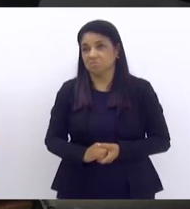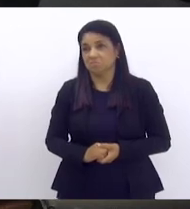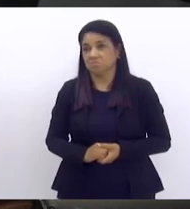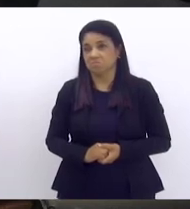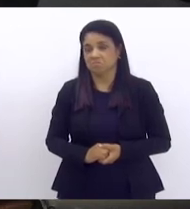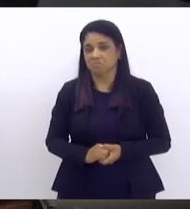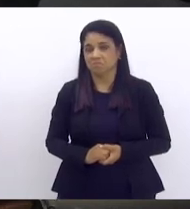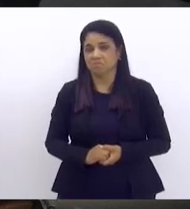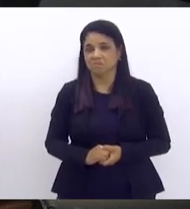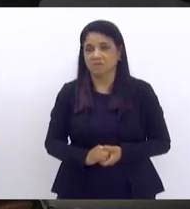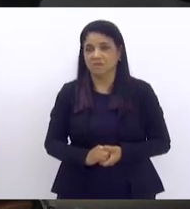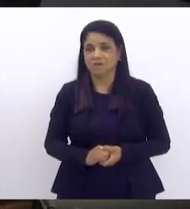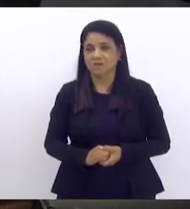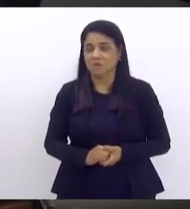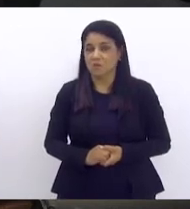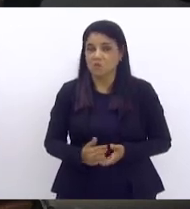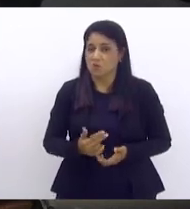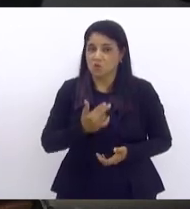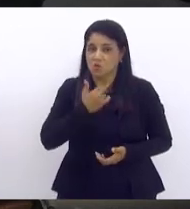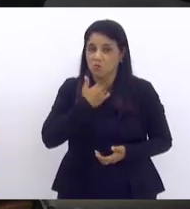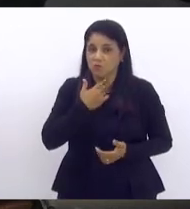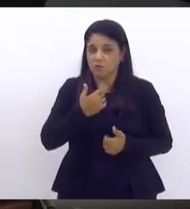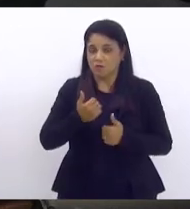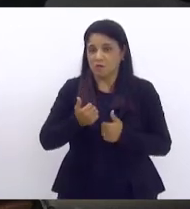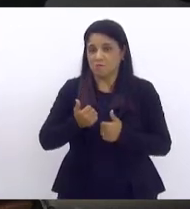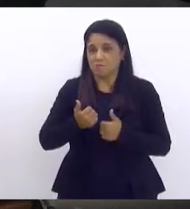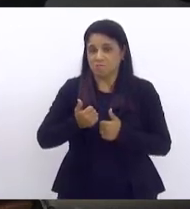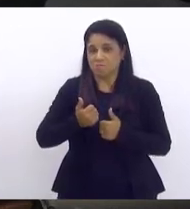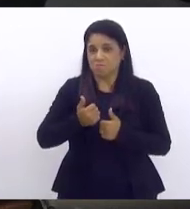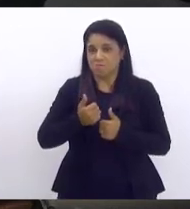Disseram que ele não podia deixar a presidência, a gente finge aqui, né?